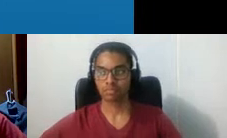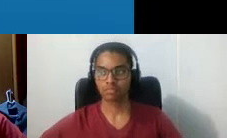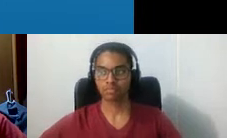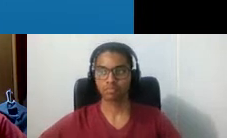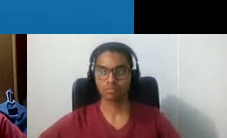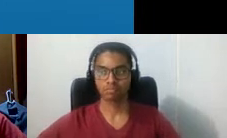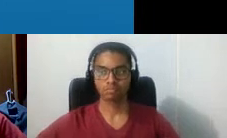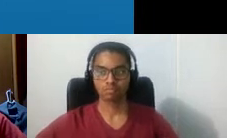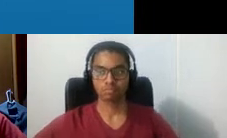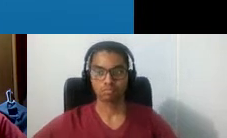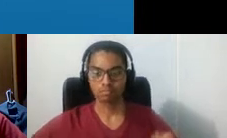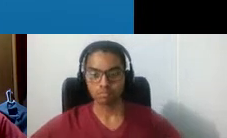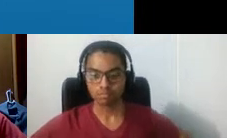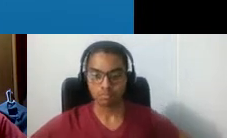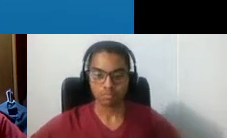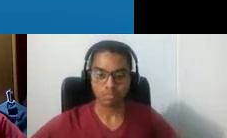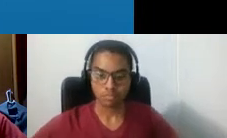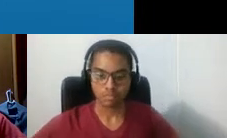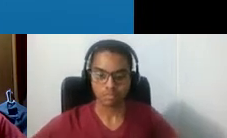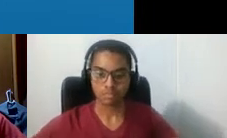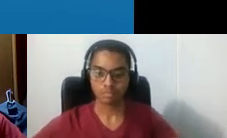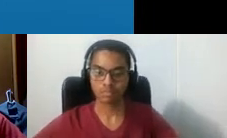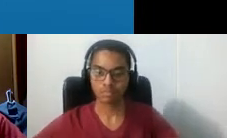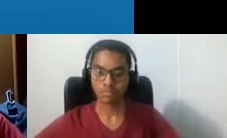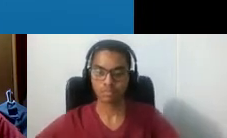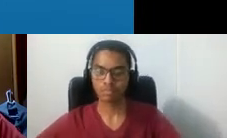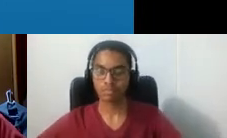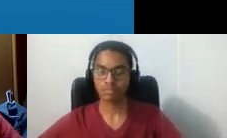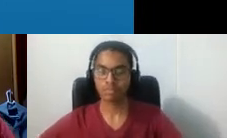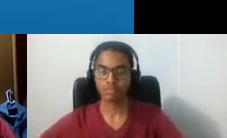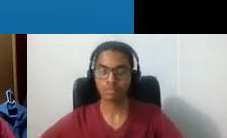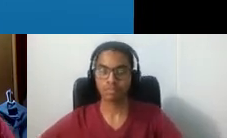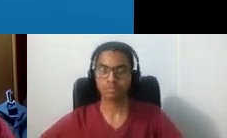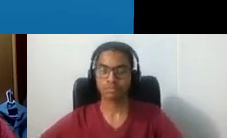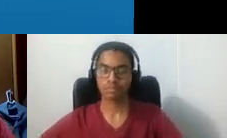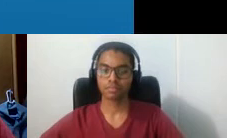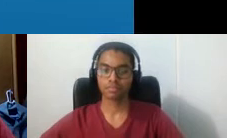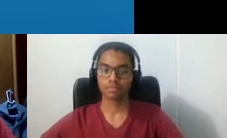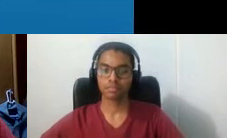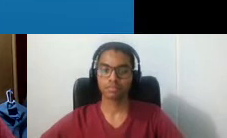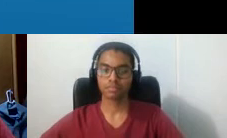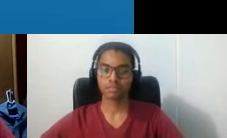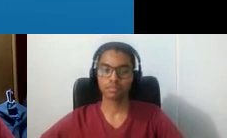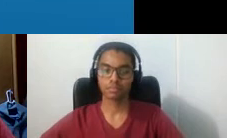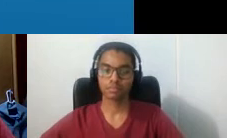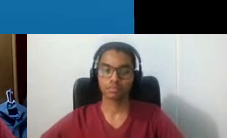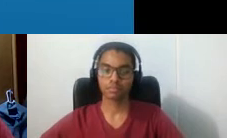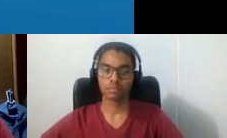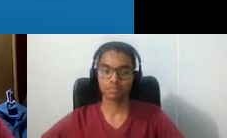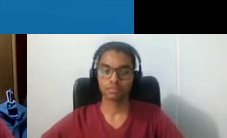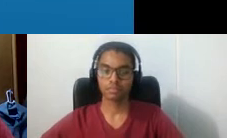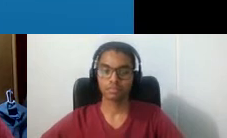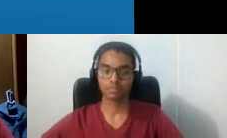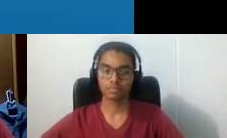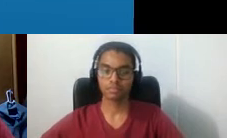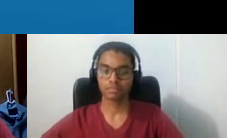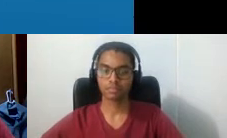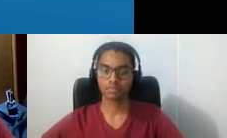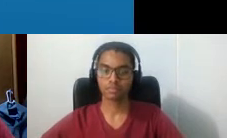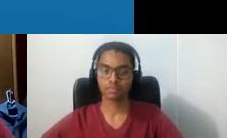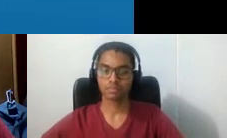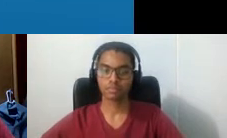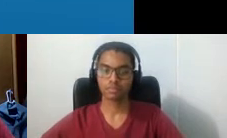visto do ponto de vista estritamente químico. Quando você vê a anodização do ponto de vista estritamente químico, você